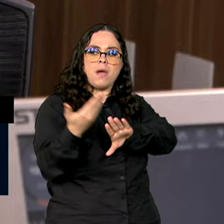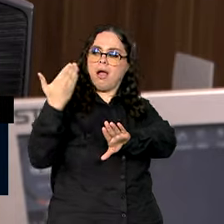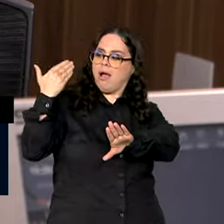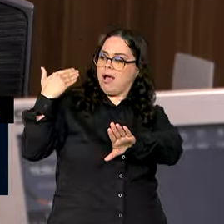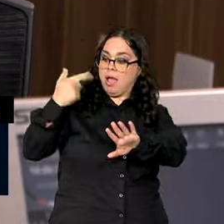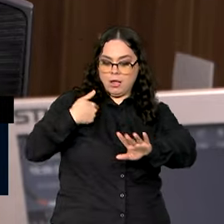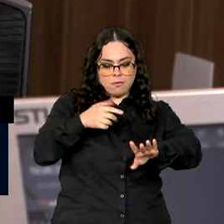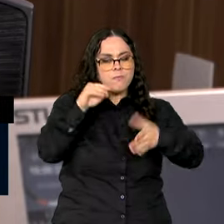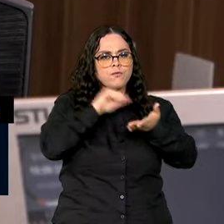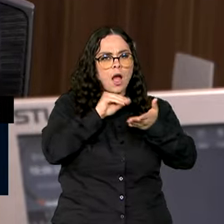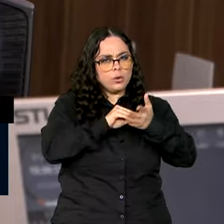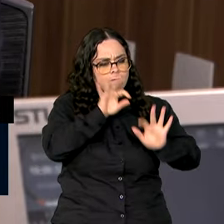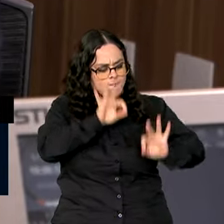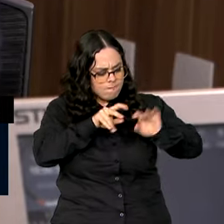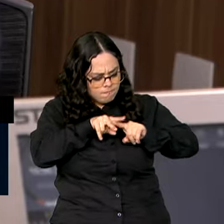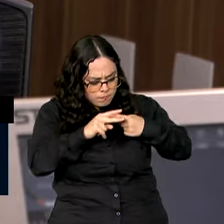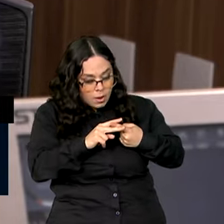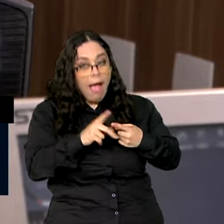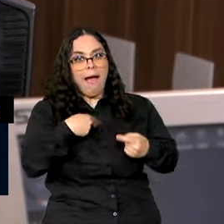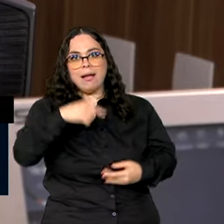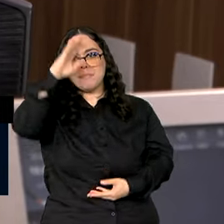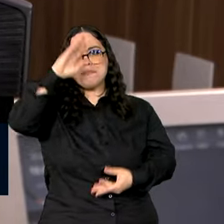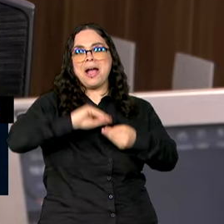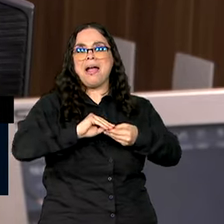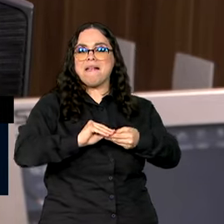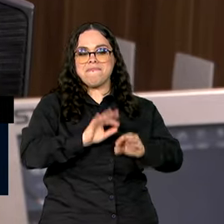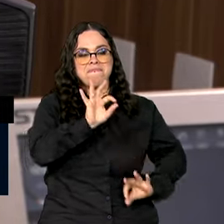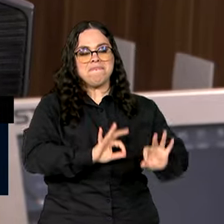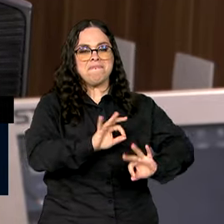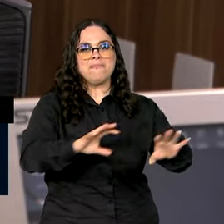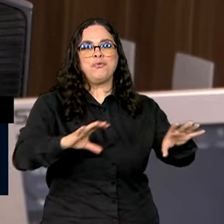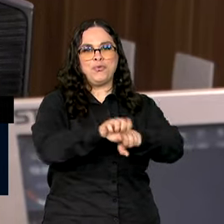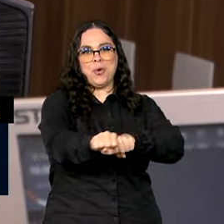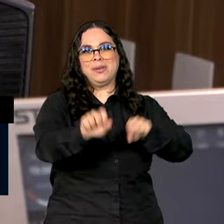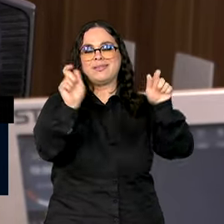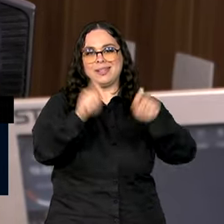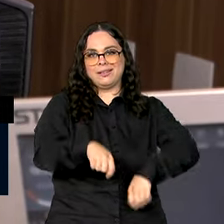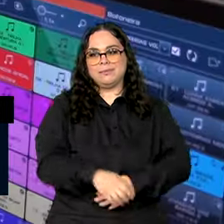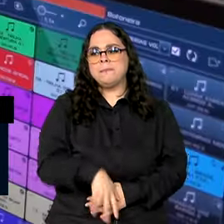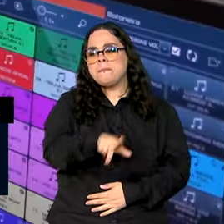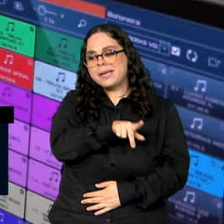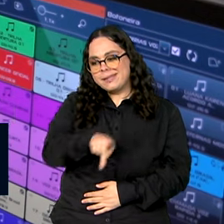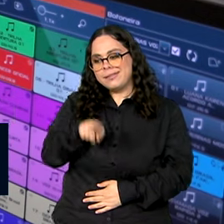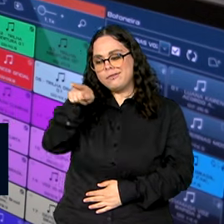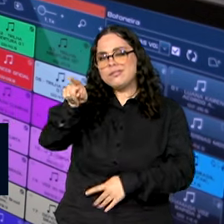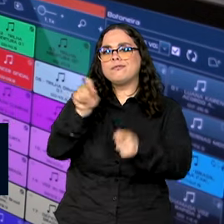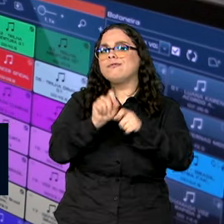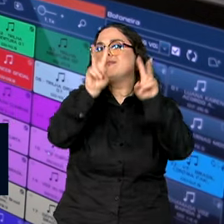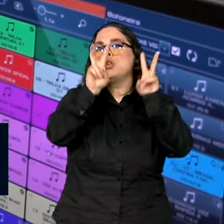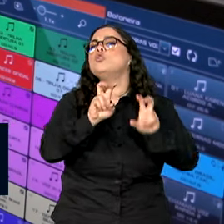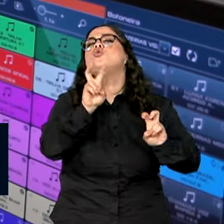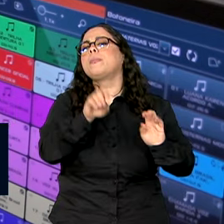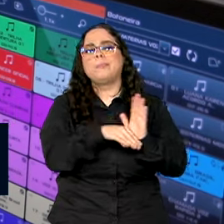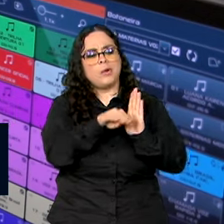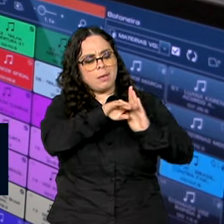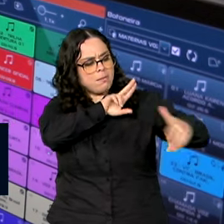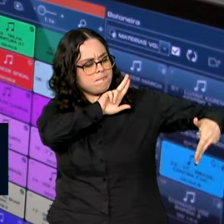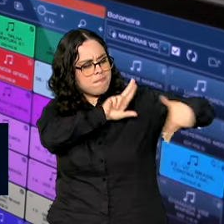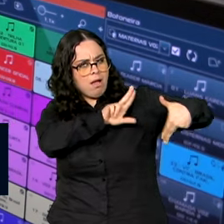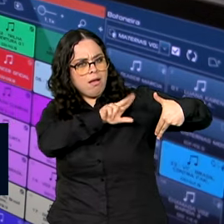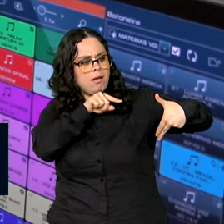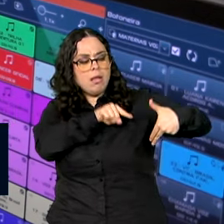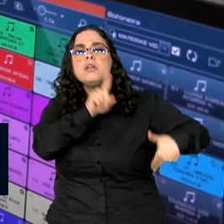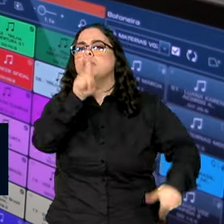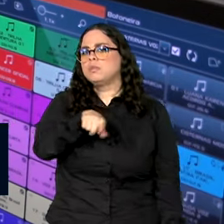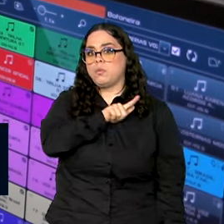se preparar melhor para a o momento que concluiu o ensino médio Presidente o senhor fez referência ao pé de meia né o programa do